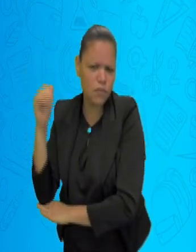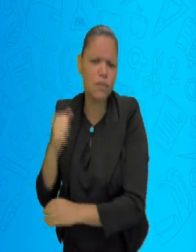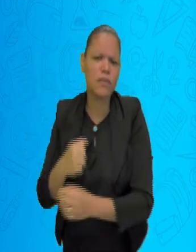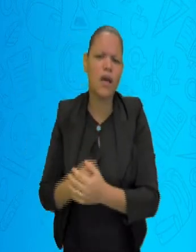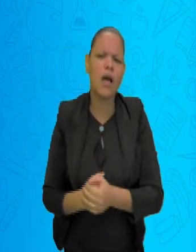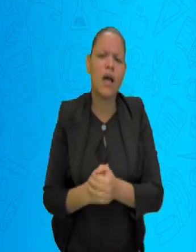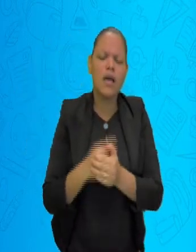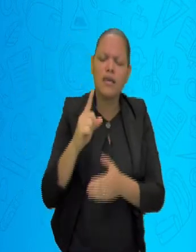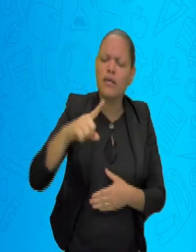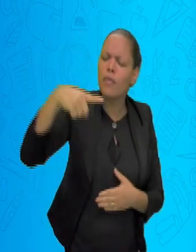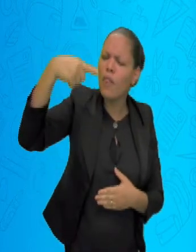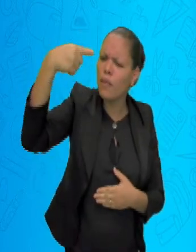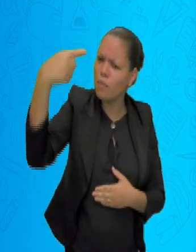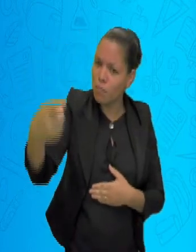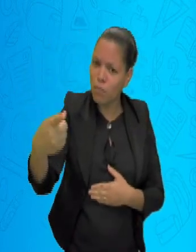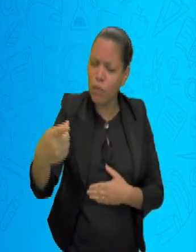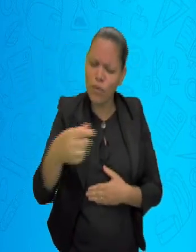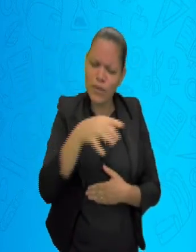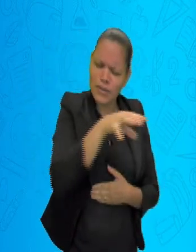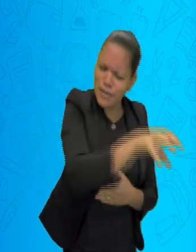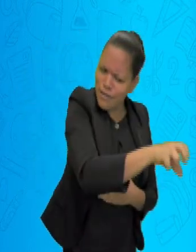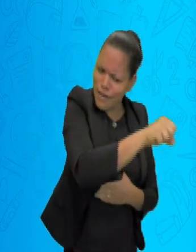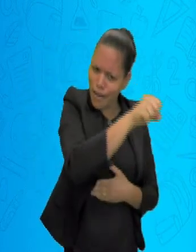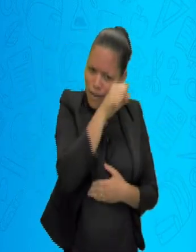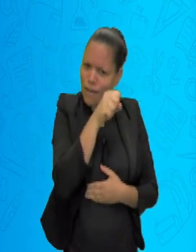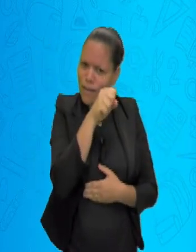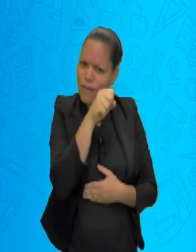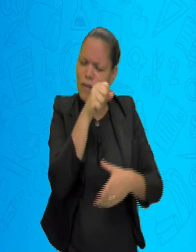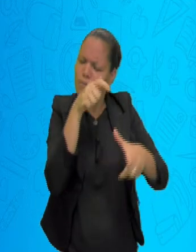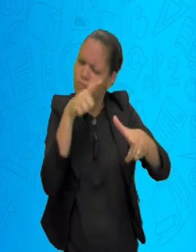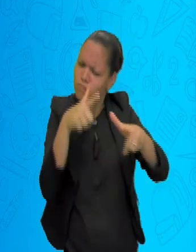seu caderno, né? Papel higiênico,